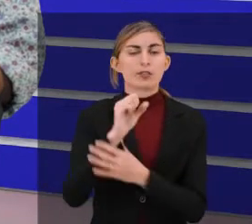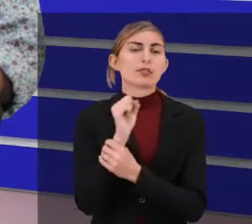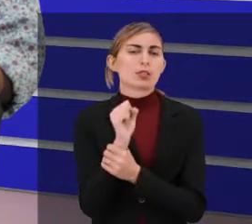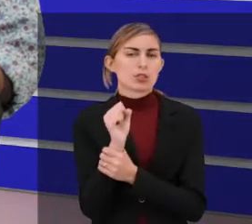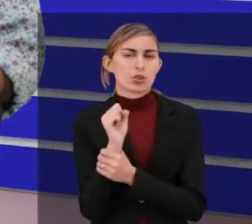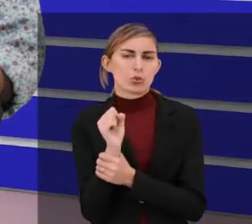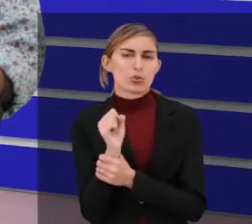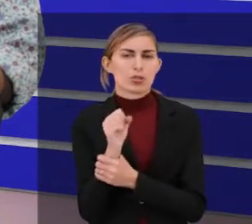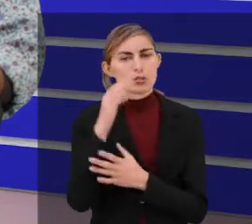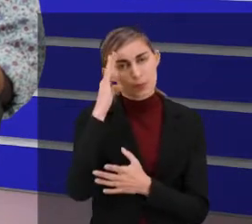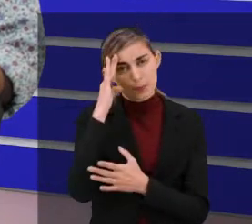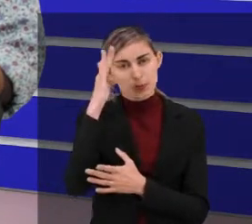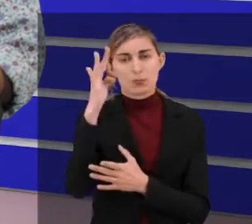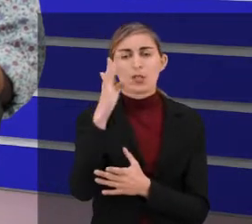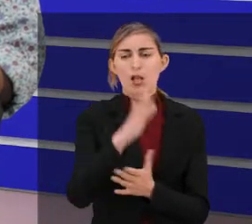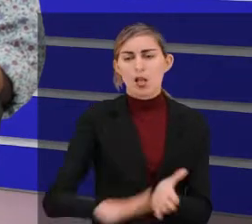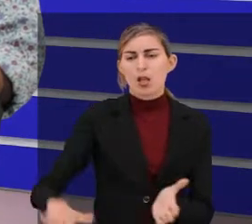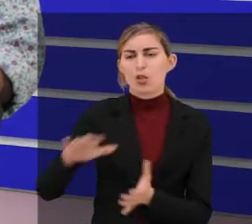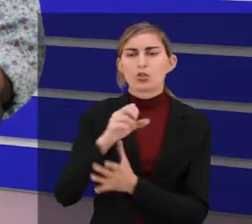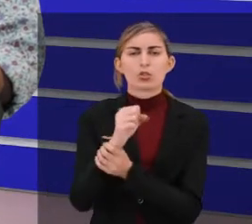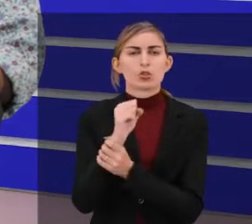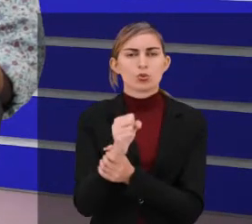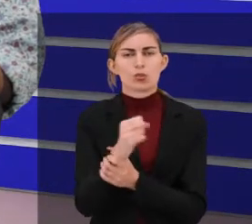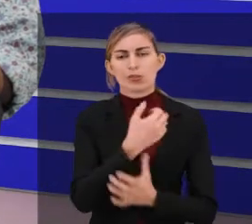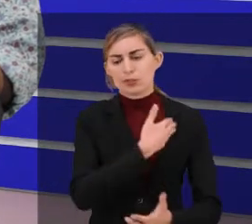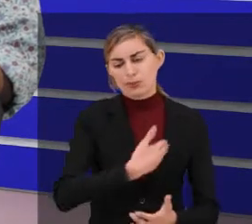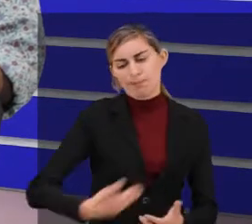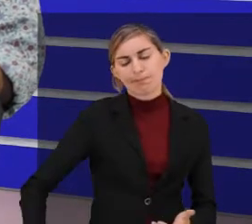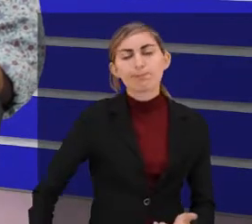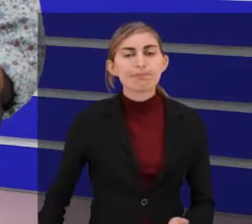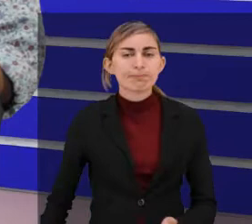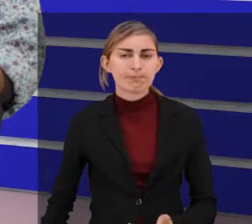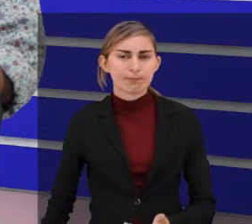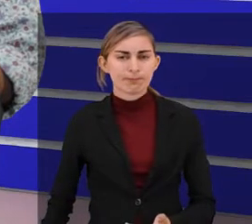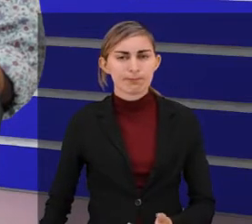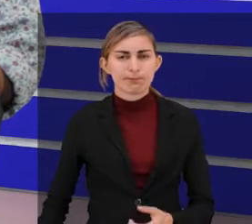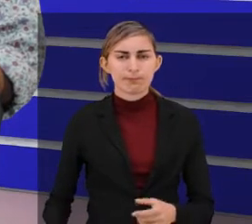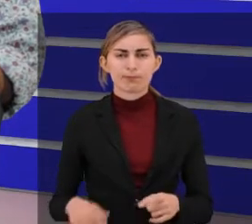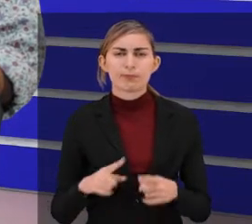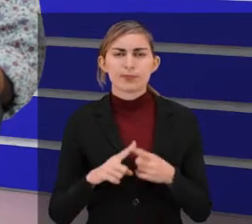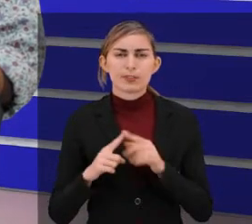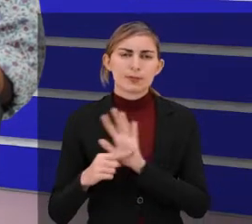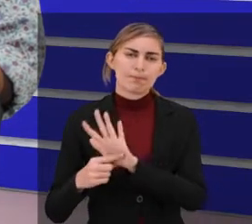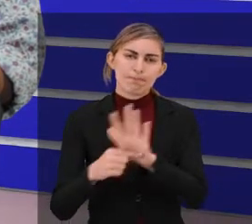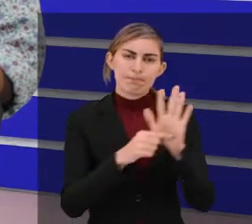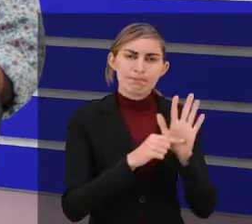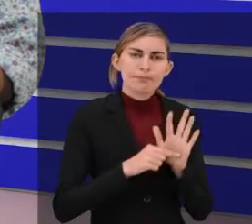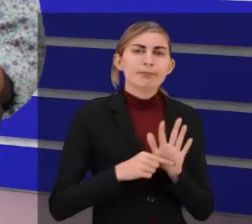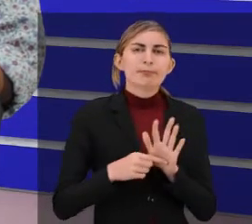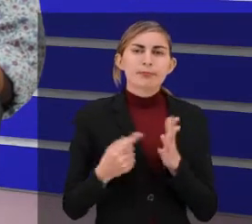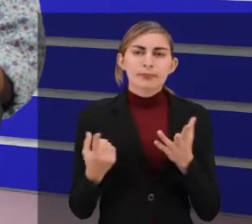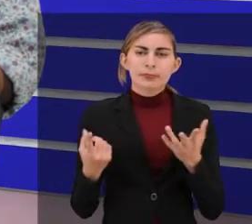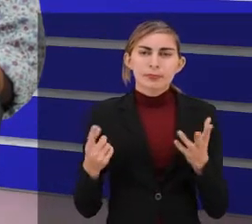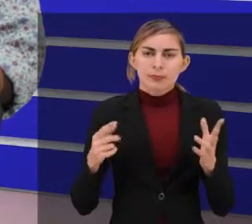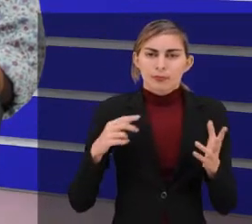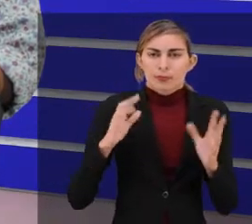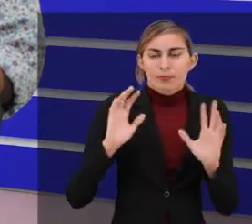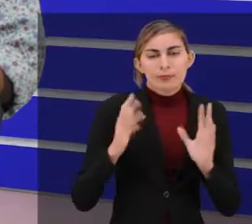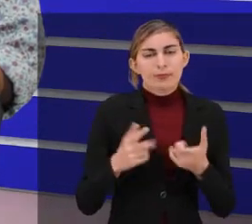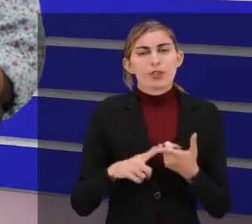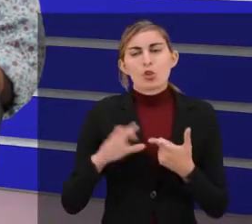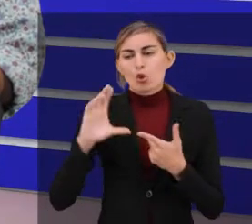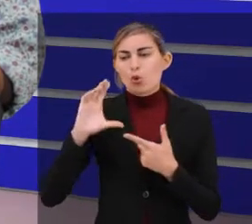segurança, principalmente na área de segurança pública. As abordagens, a